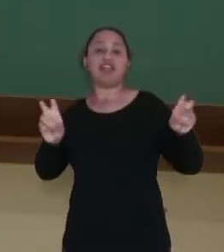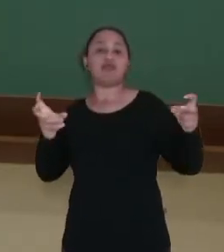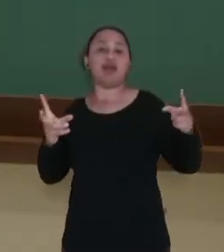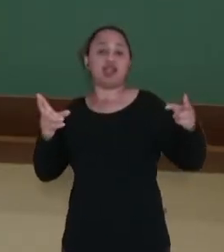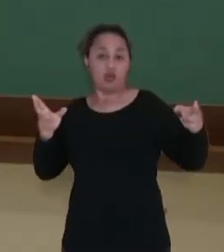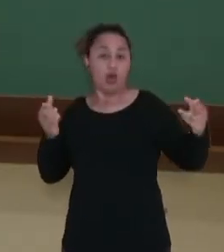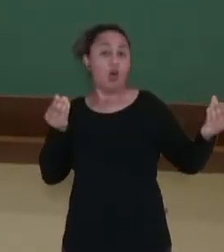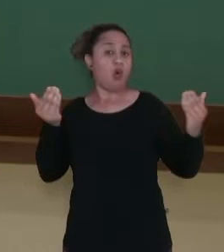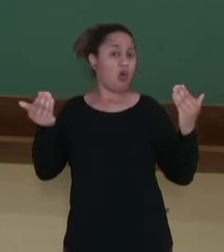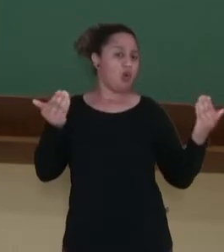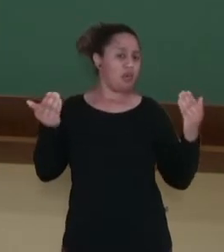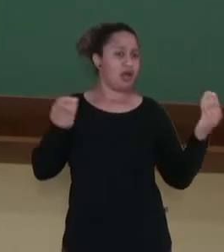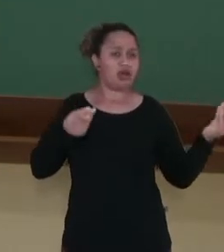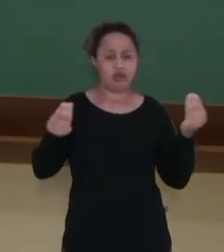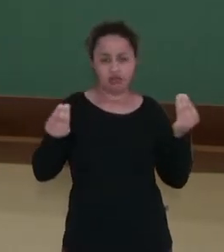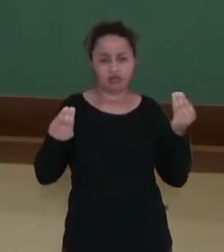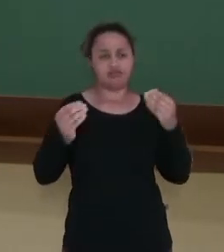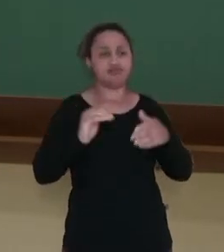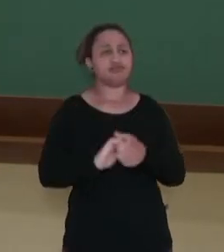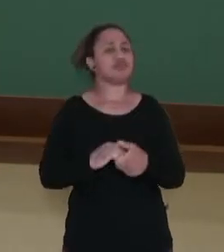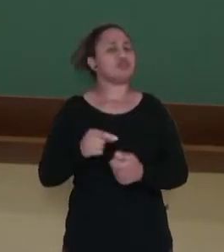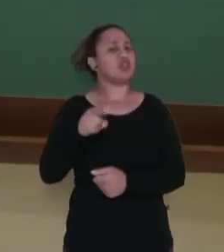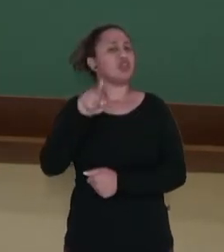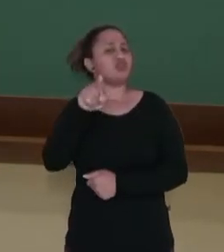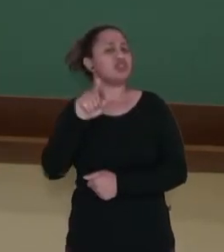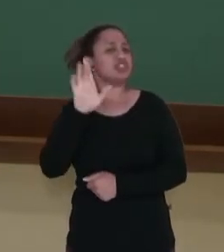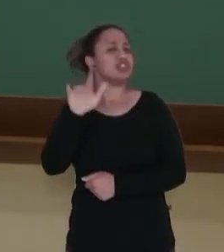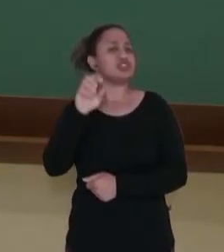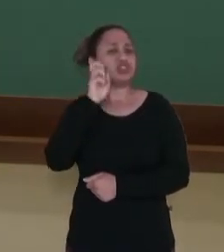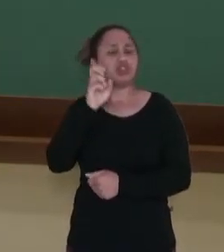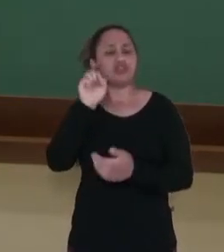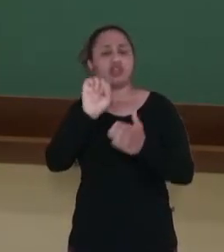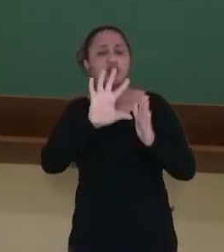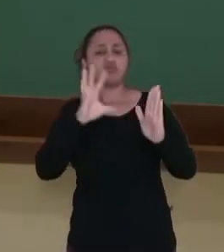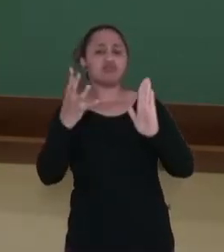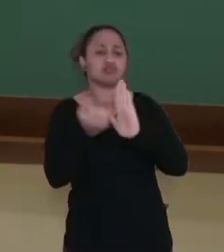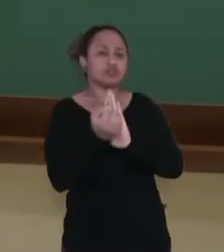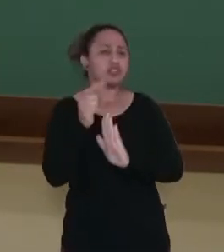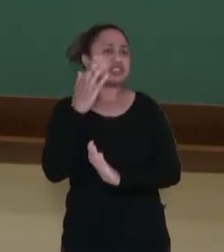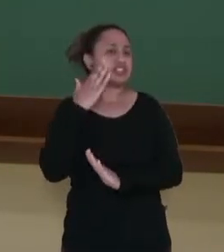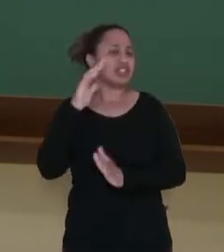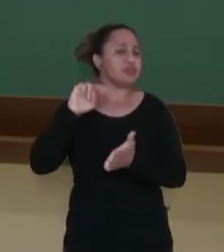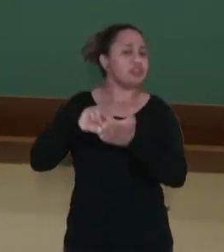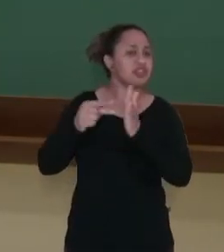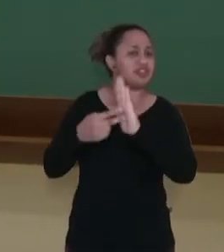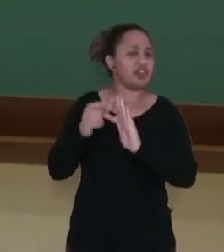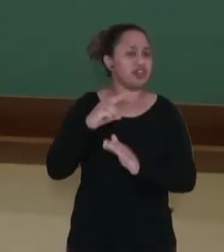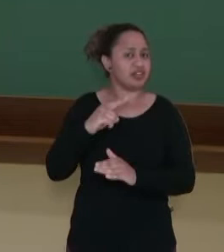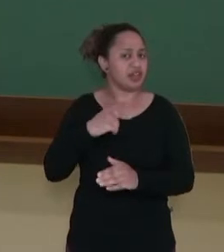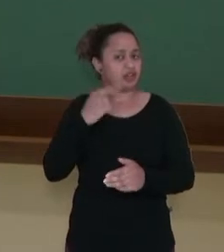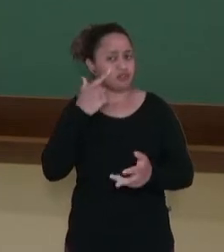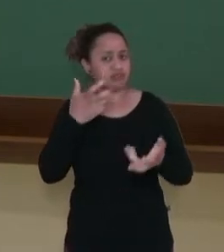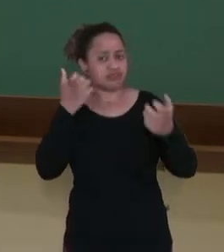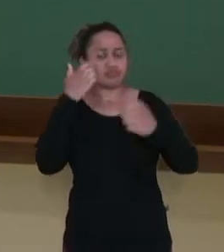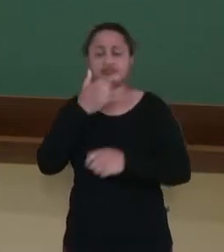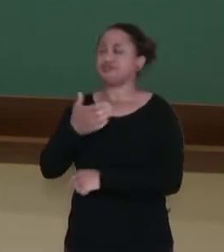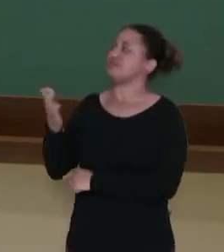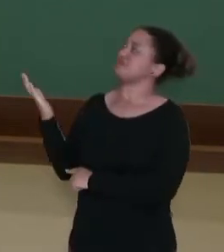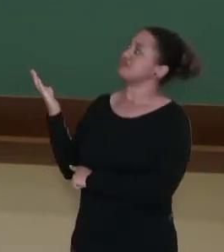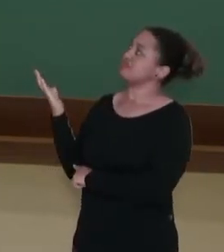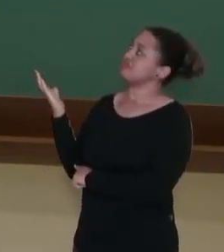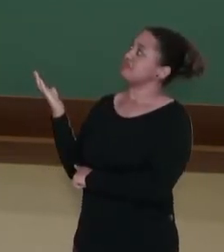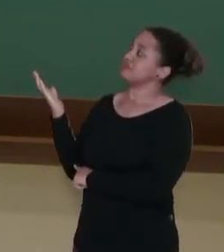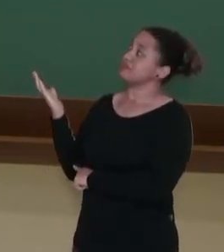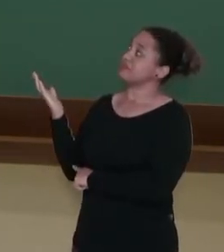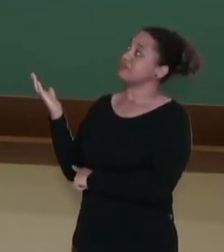tema. Vamos falar aqui. Você já viu esse símbolo? Sabe o que eles significam? Provavelmente alguns